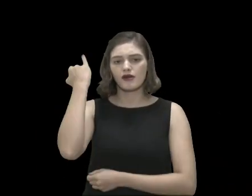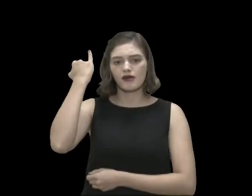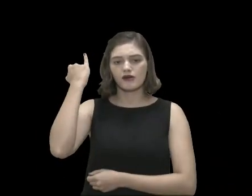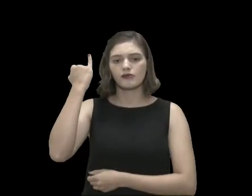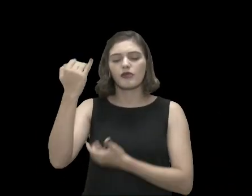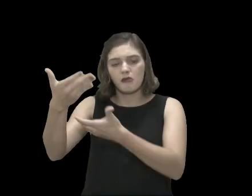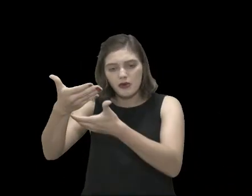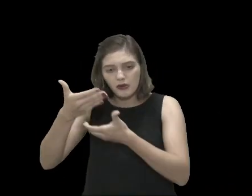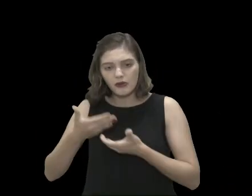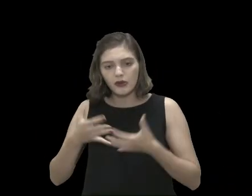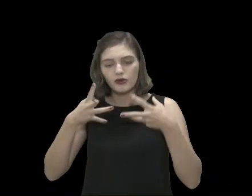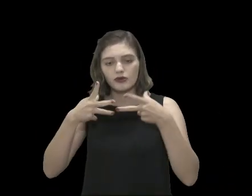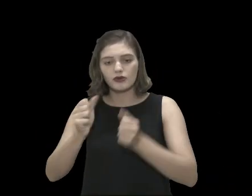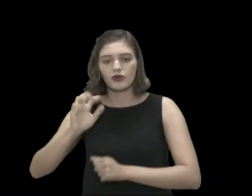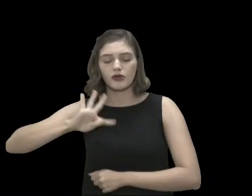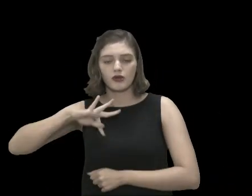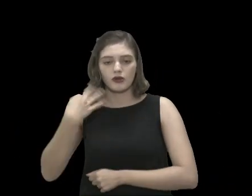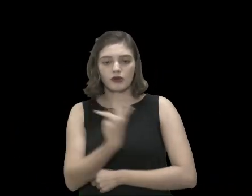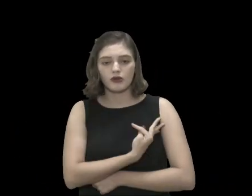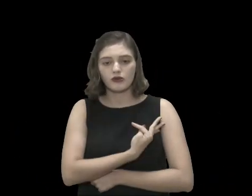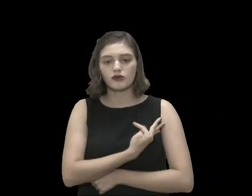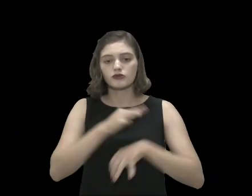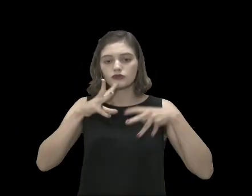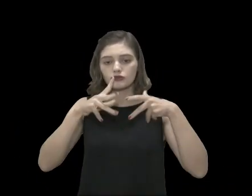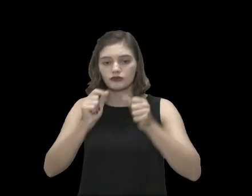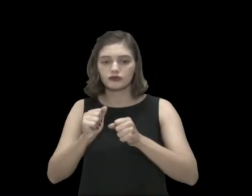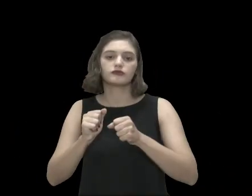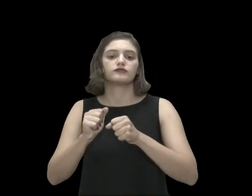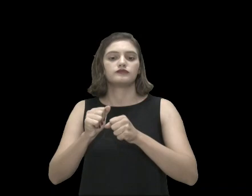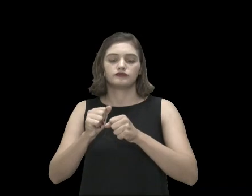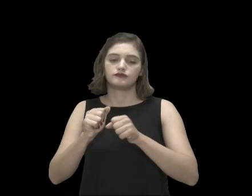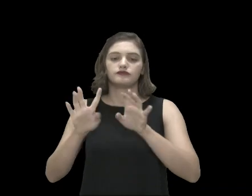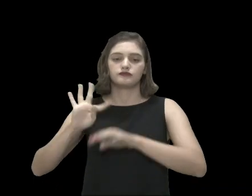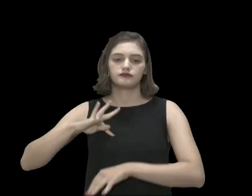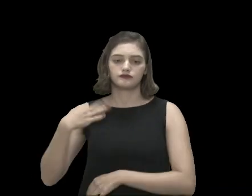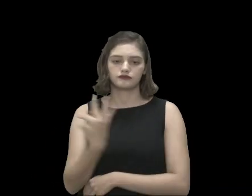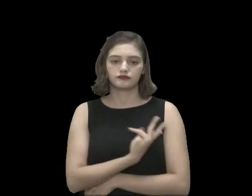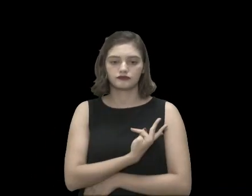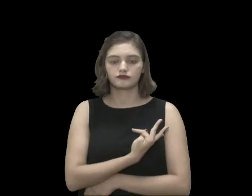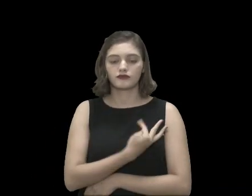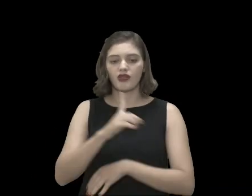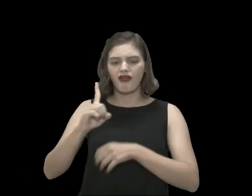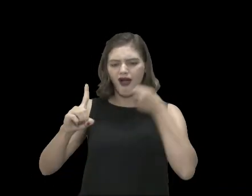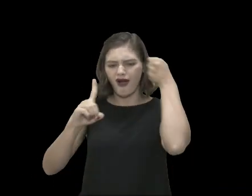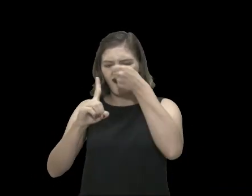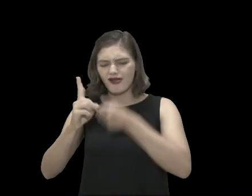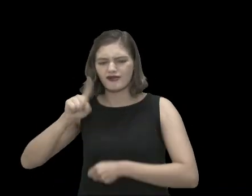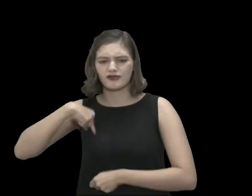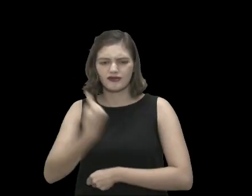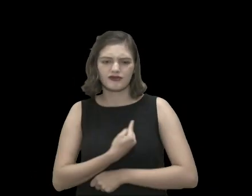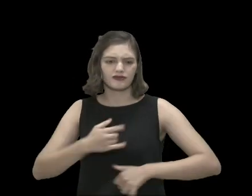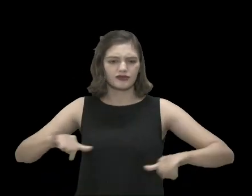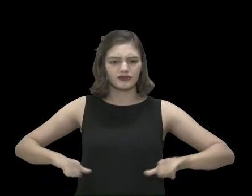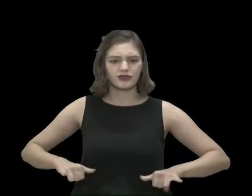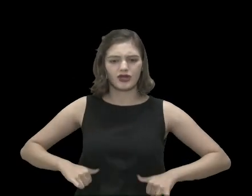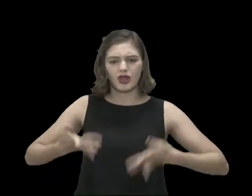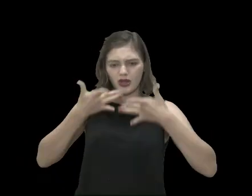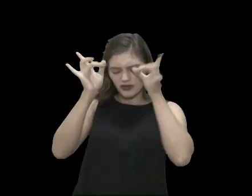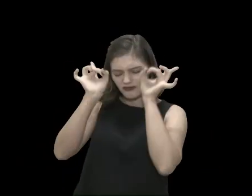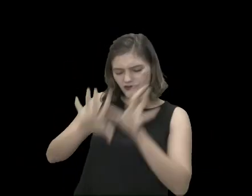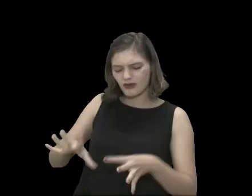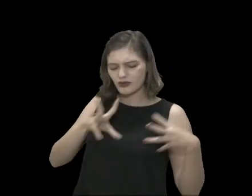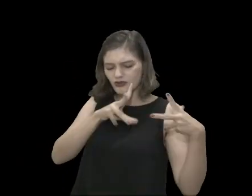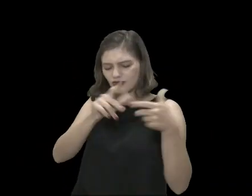é o acolhimento das pessoas LGBTQIA+, sobretudo as pessoas trans. A violência que a gente sofre faz com que a gente seja expulsa de